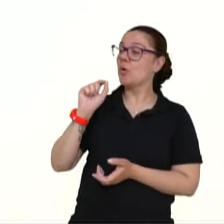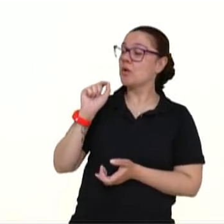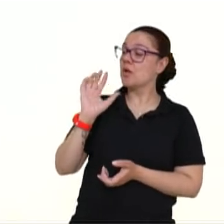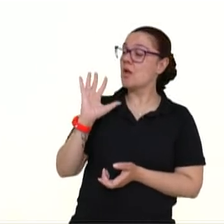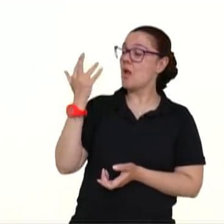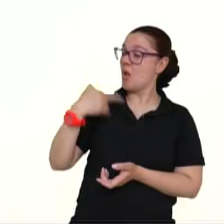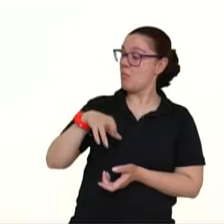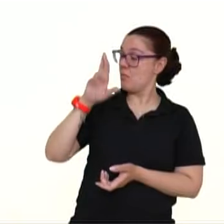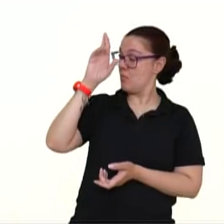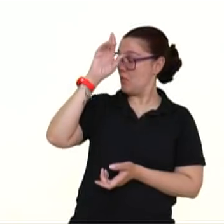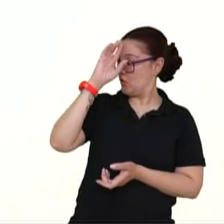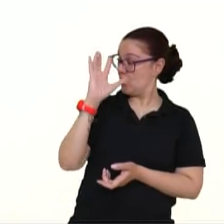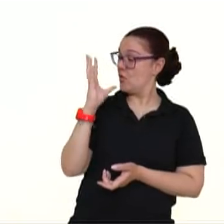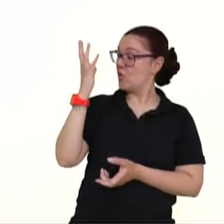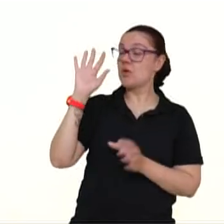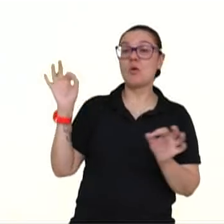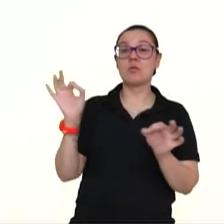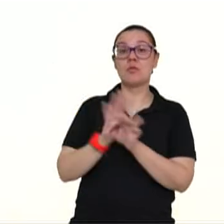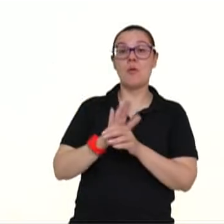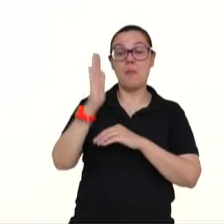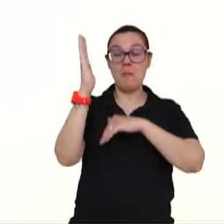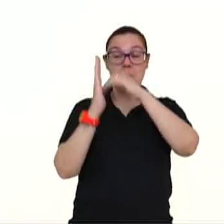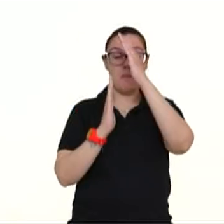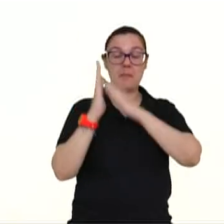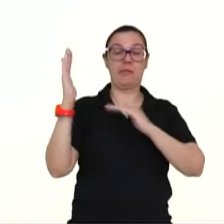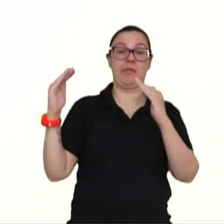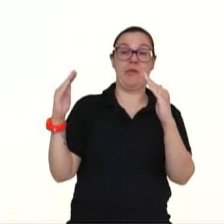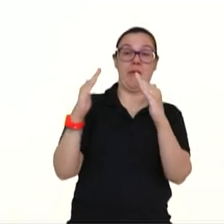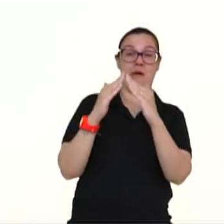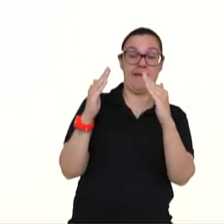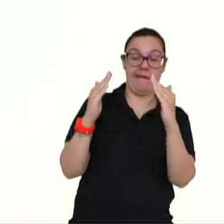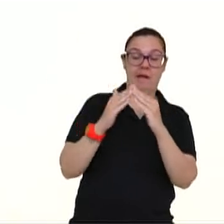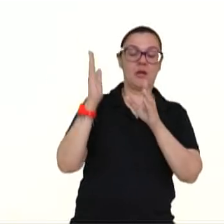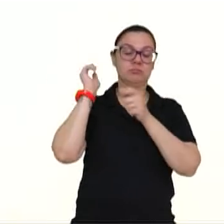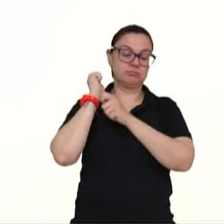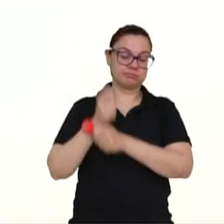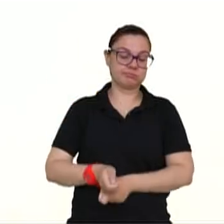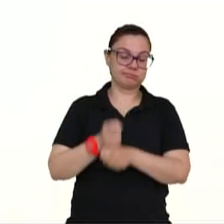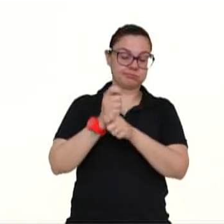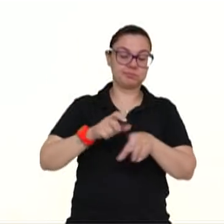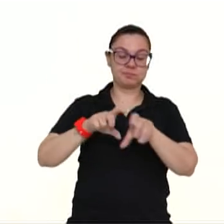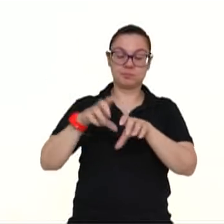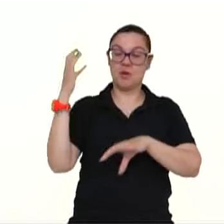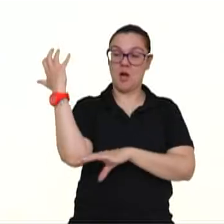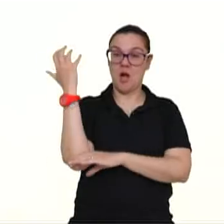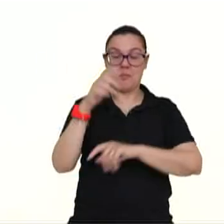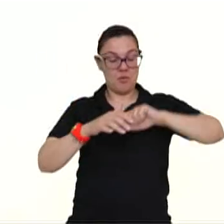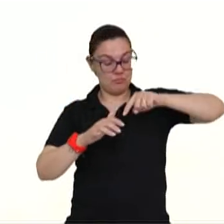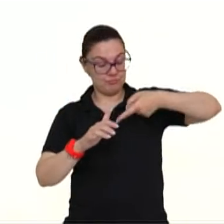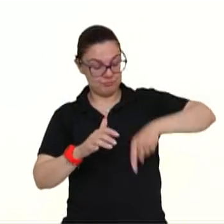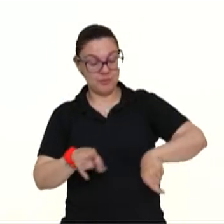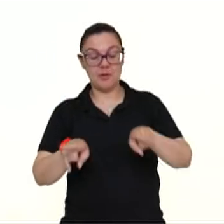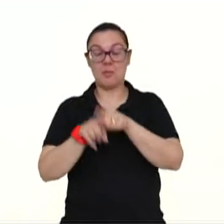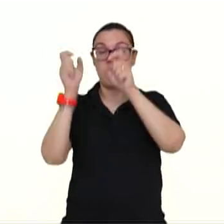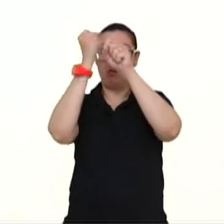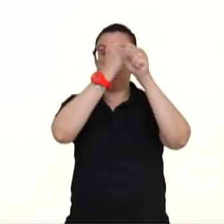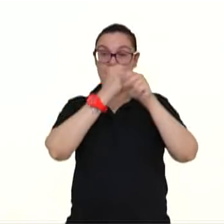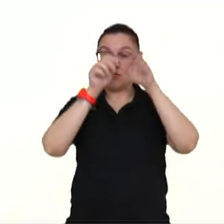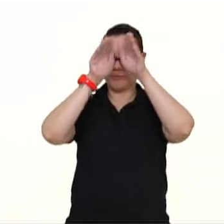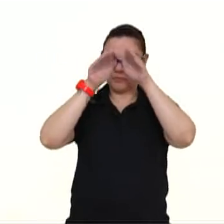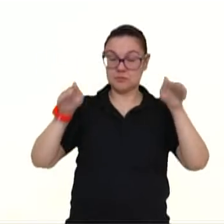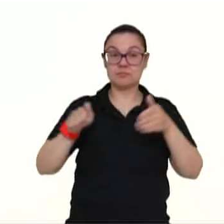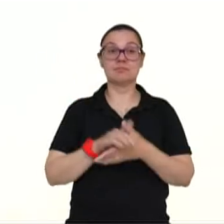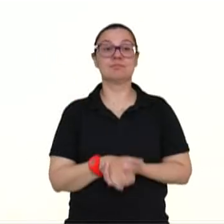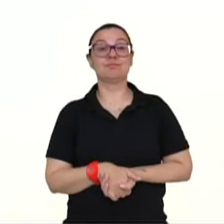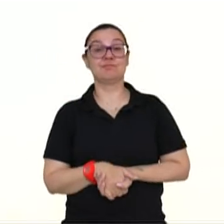sua resolução do ano novo de pintar a casa, cortar lenha, abrir um poço e consertar o telhado?